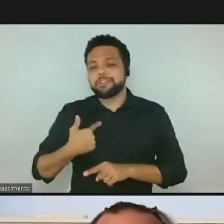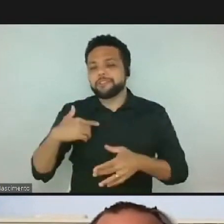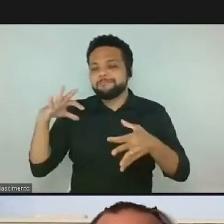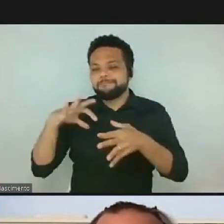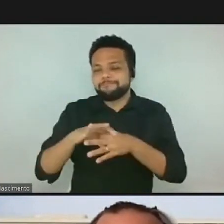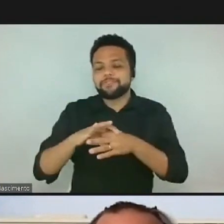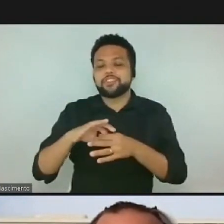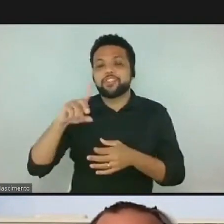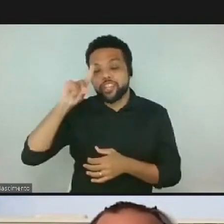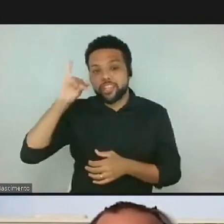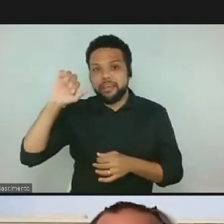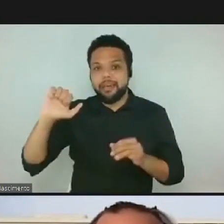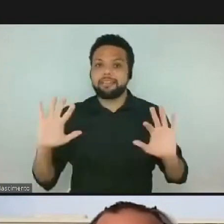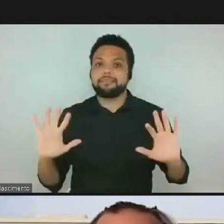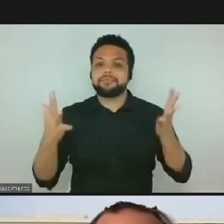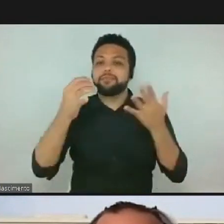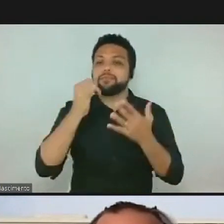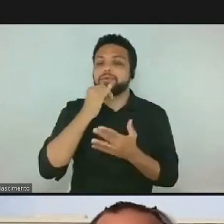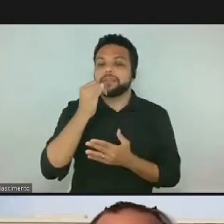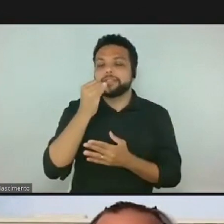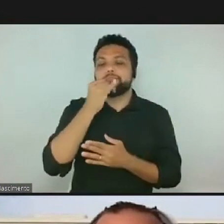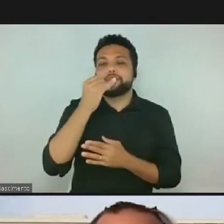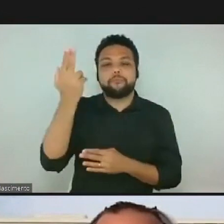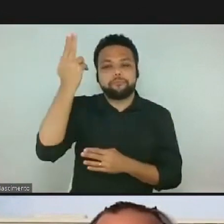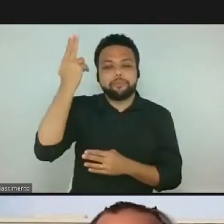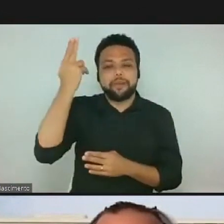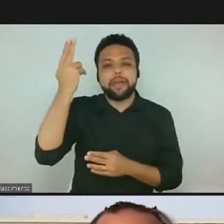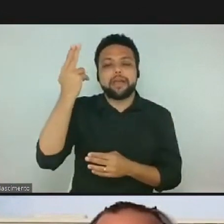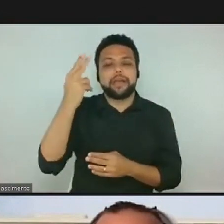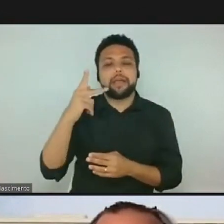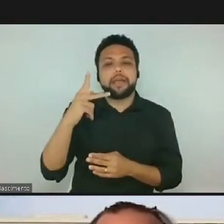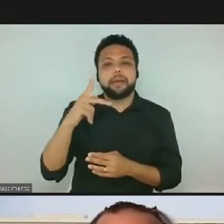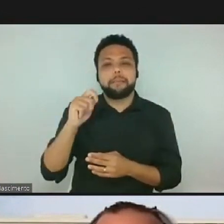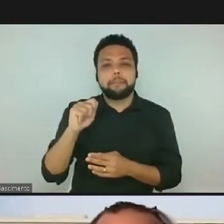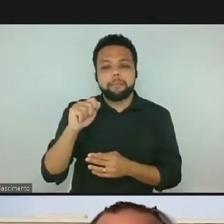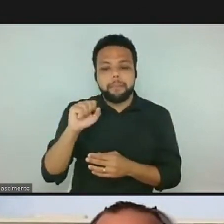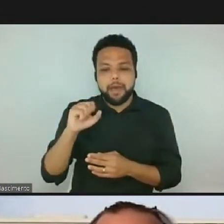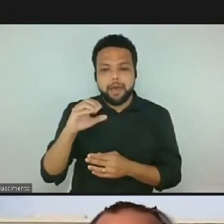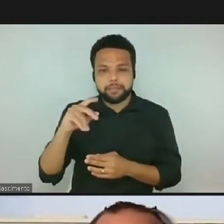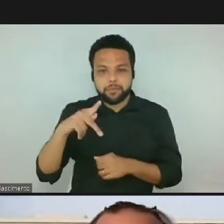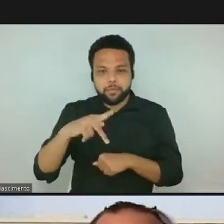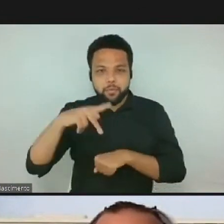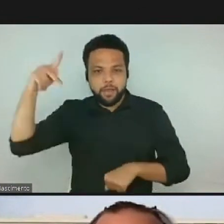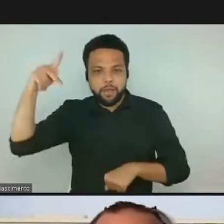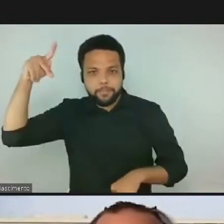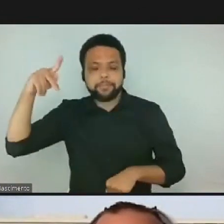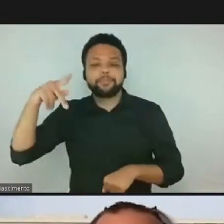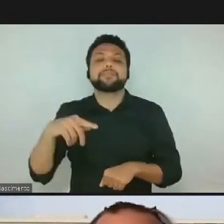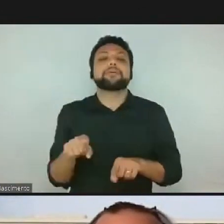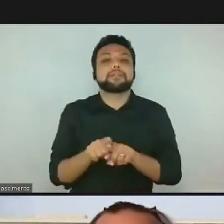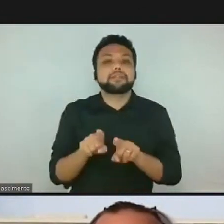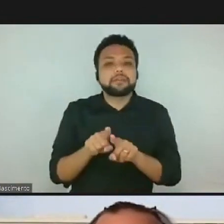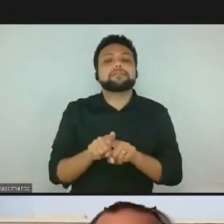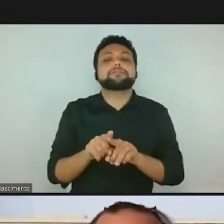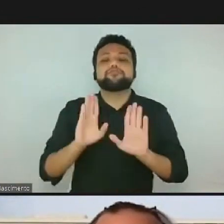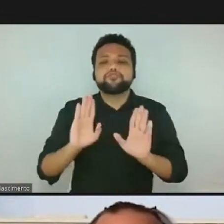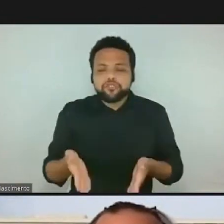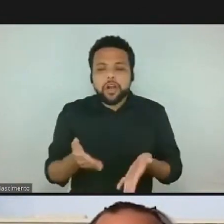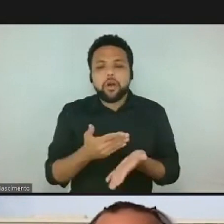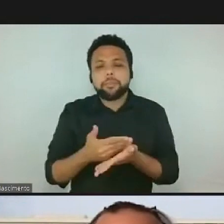conseguimos inserir chocolates nessa cesta, e a gente começou ali a